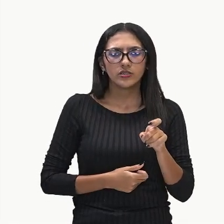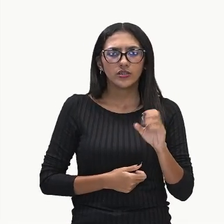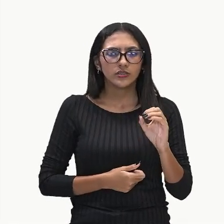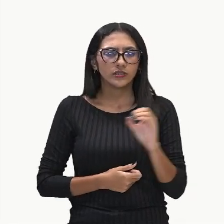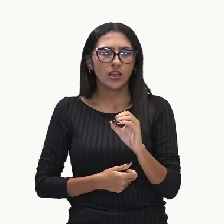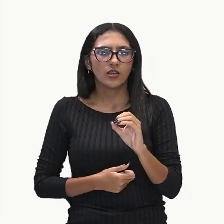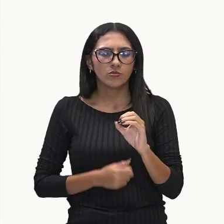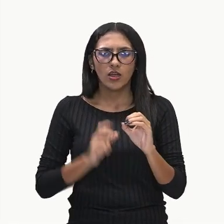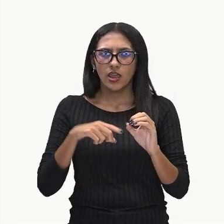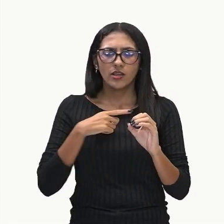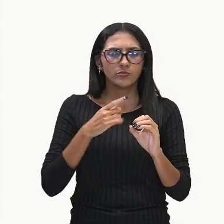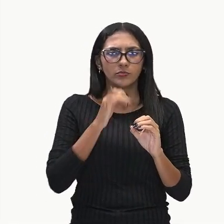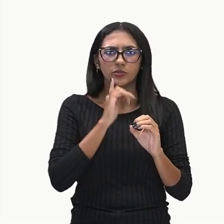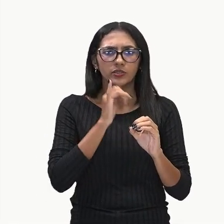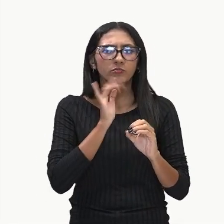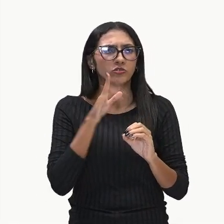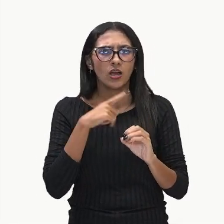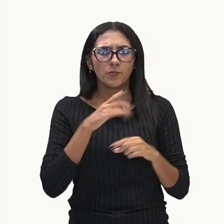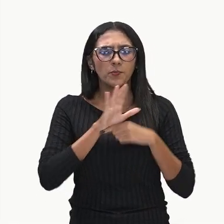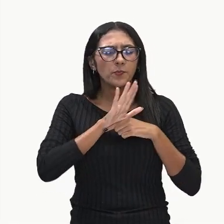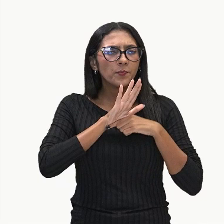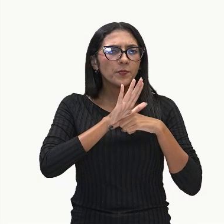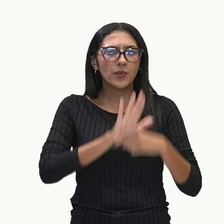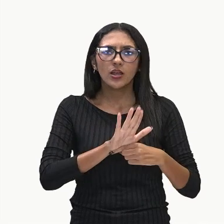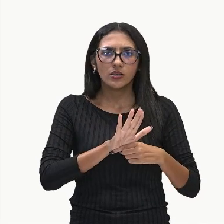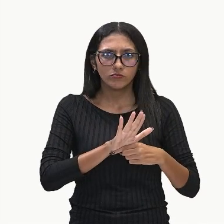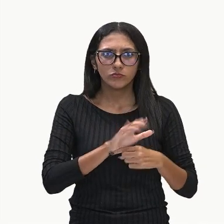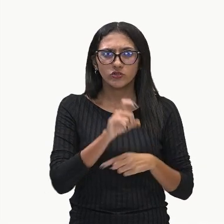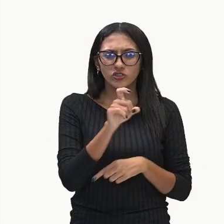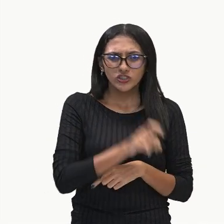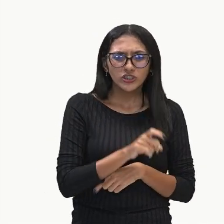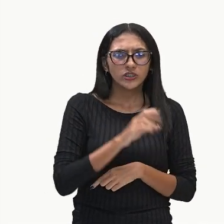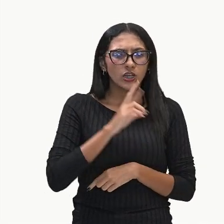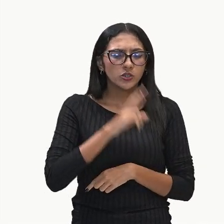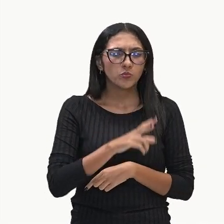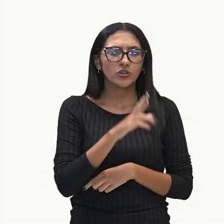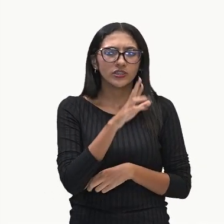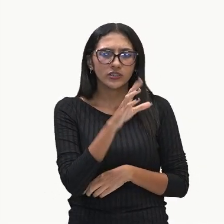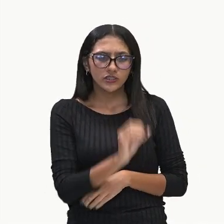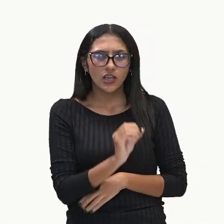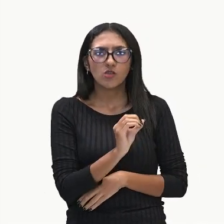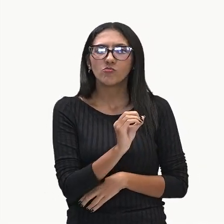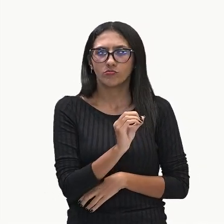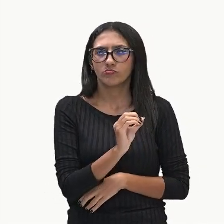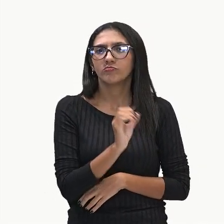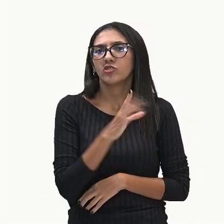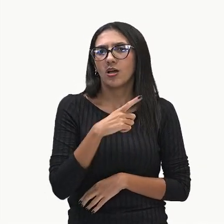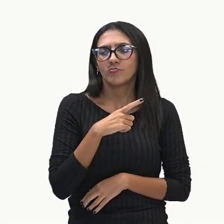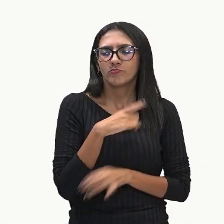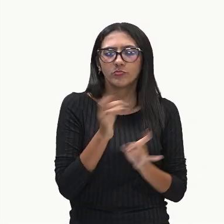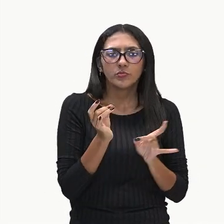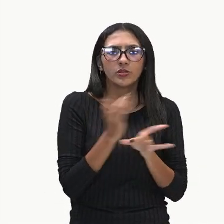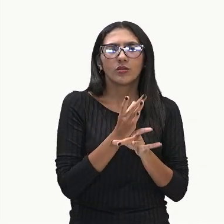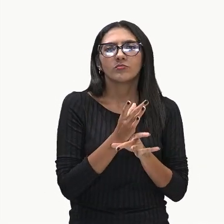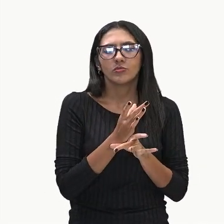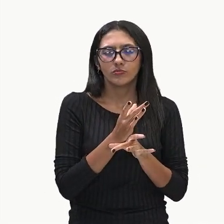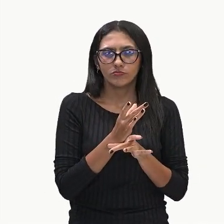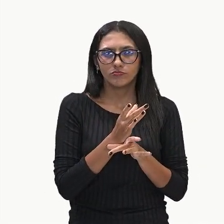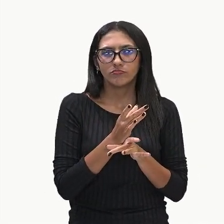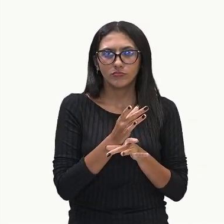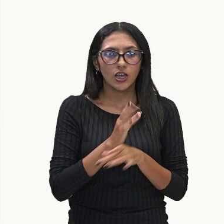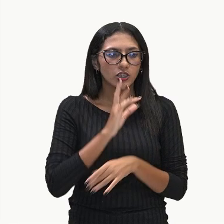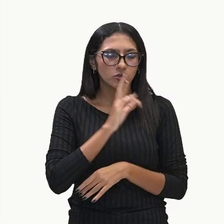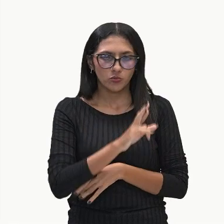mais nada. Ele já declarou, ele já deixou amarrada ali a igualdade, que o x vai ser igual a zero. É a primeira opção, a